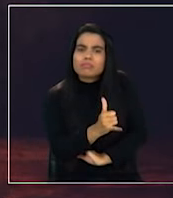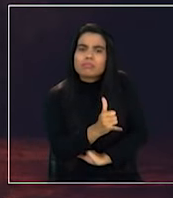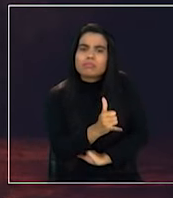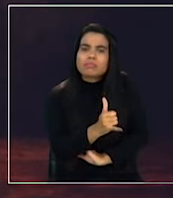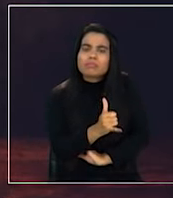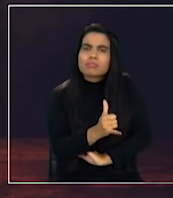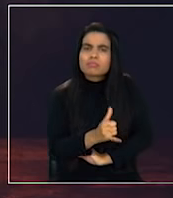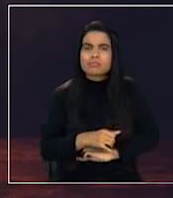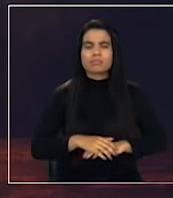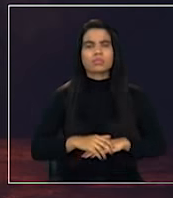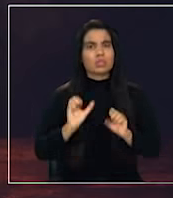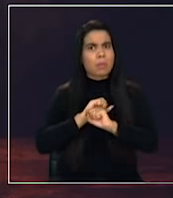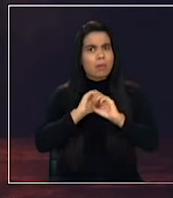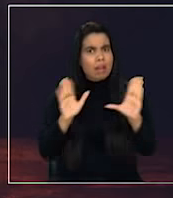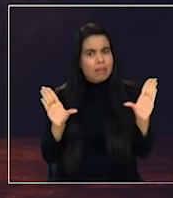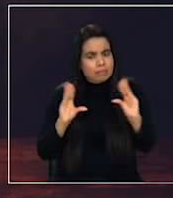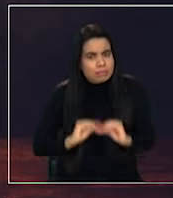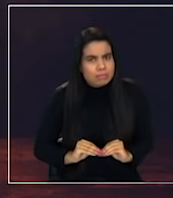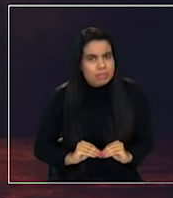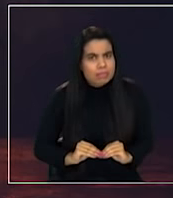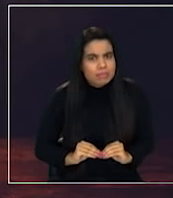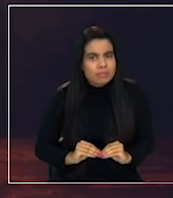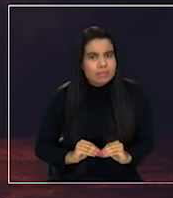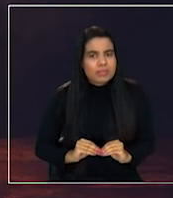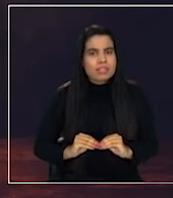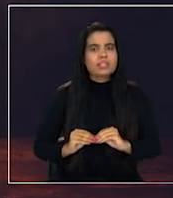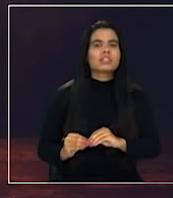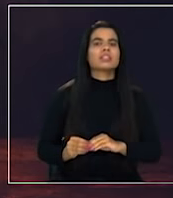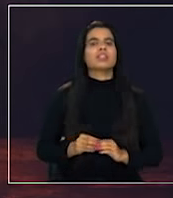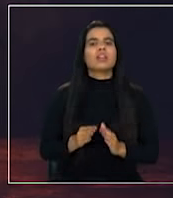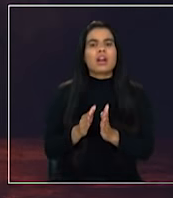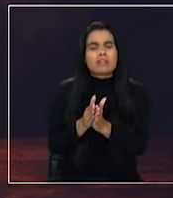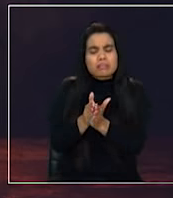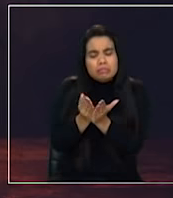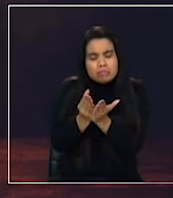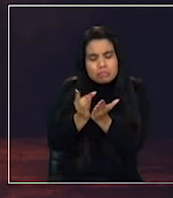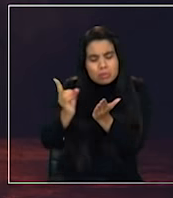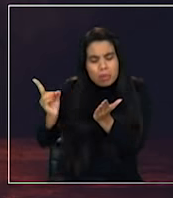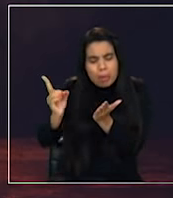ao ponto: a Escritura